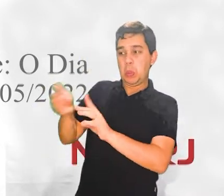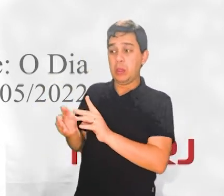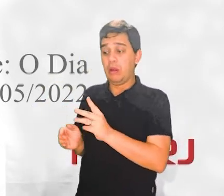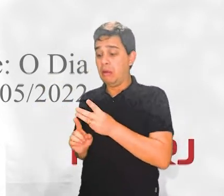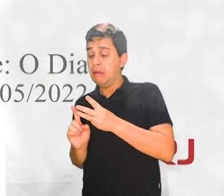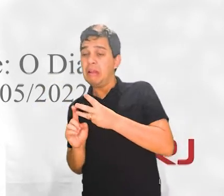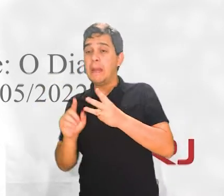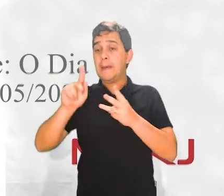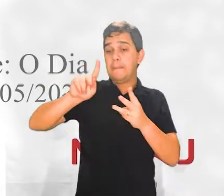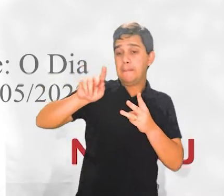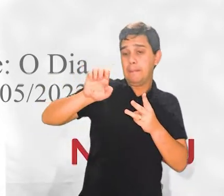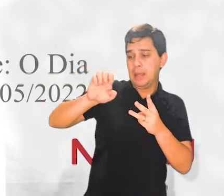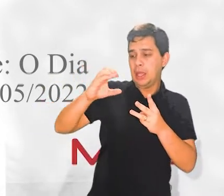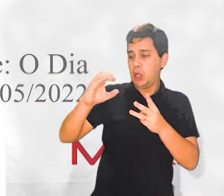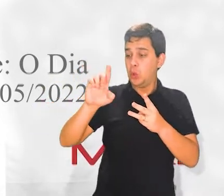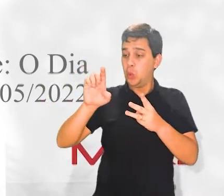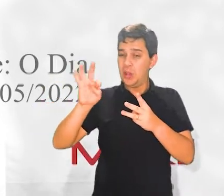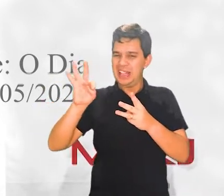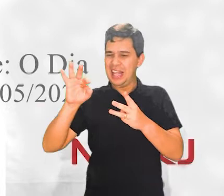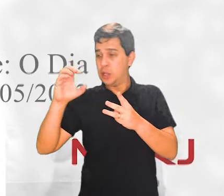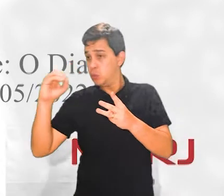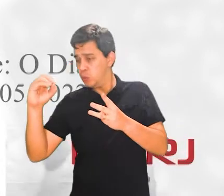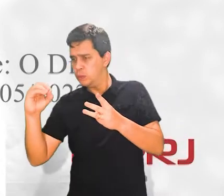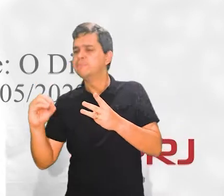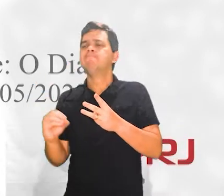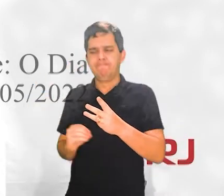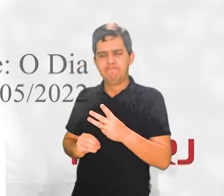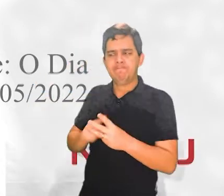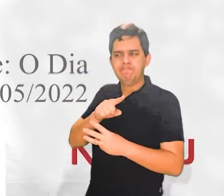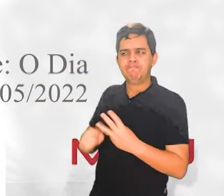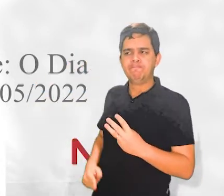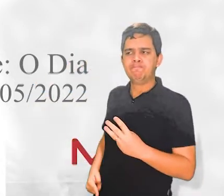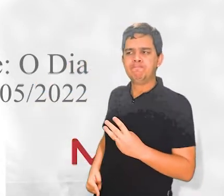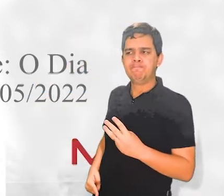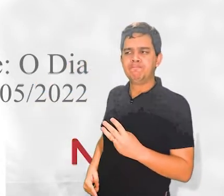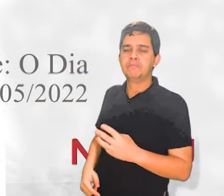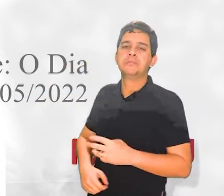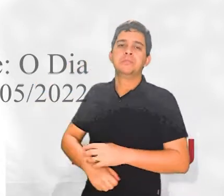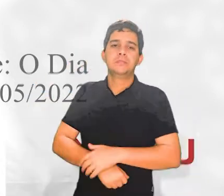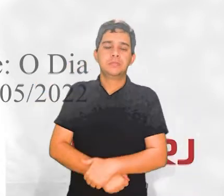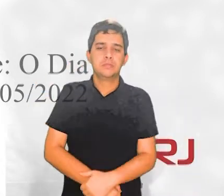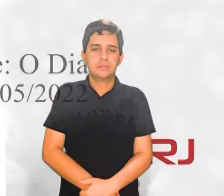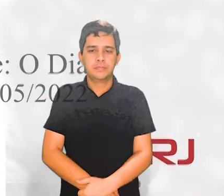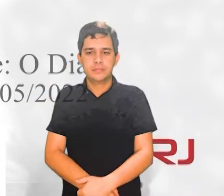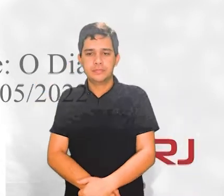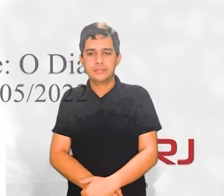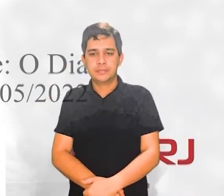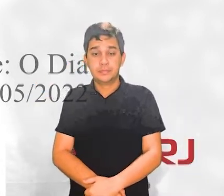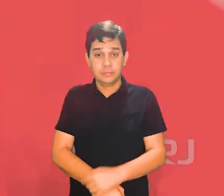e concussão. Fonte: O Dia, 26 de maio de 2022.